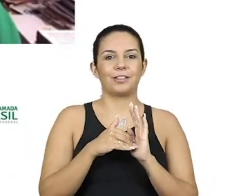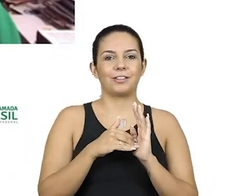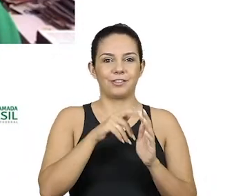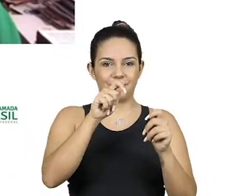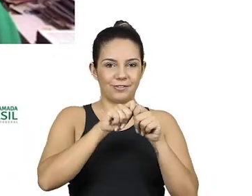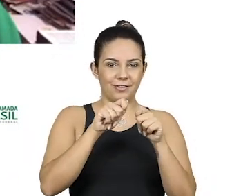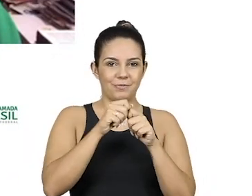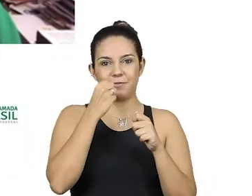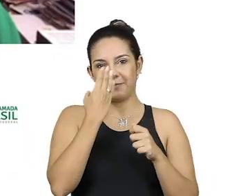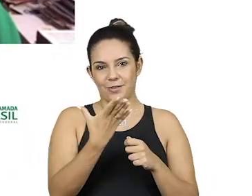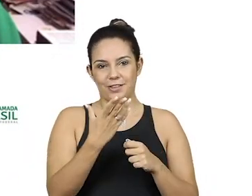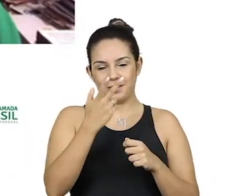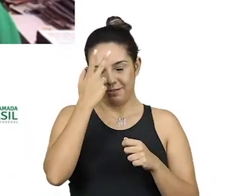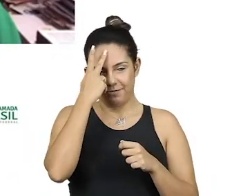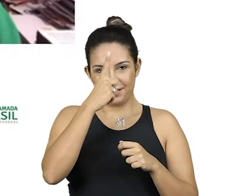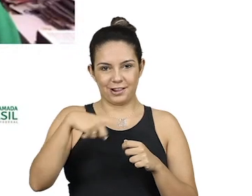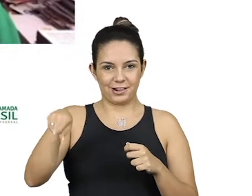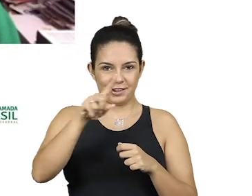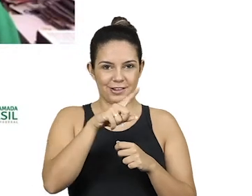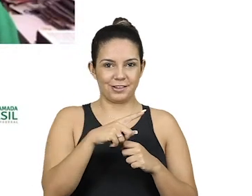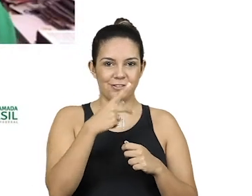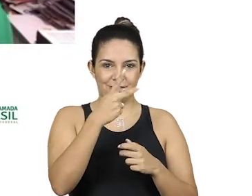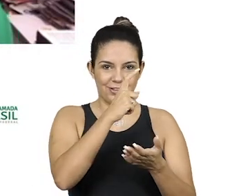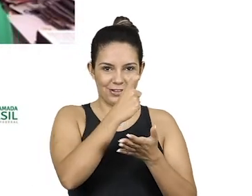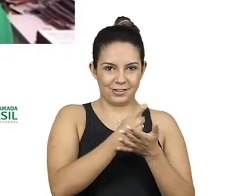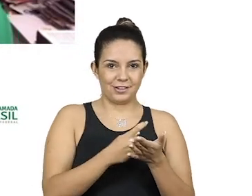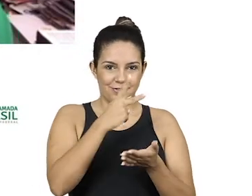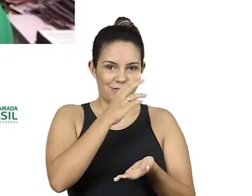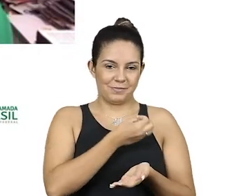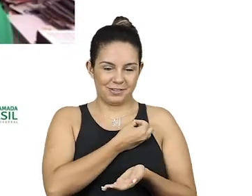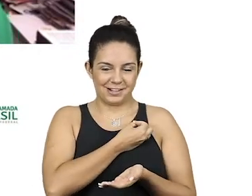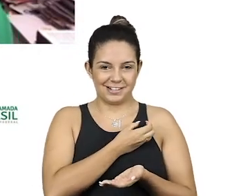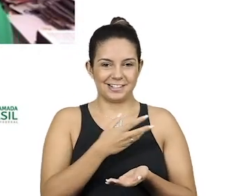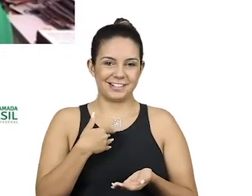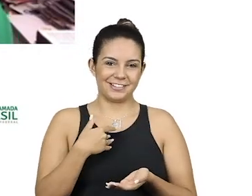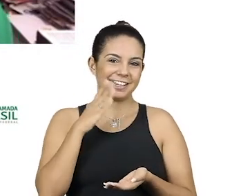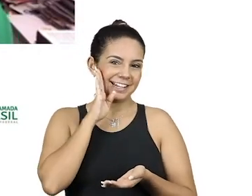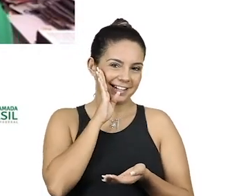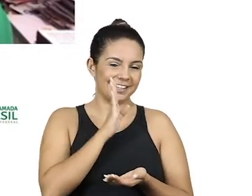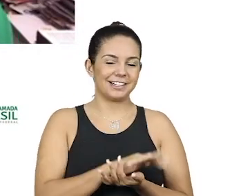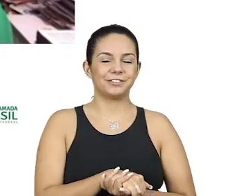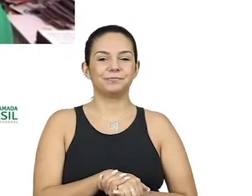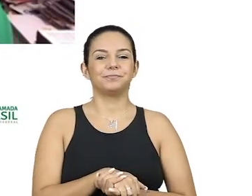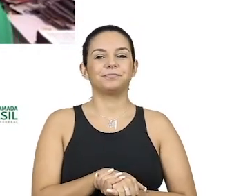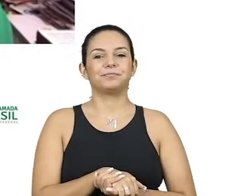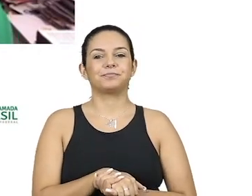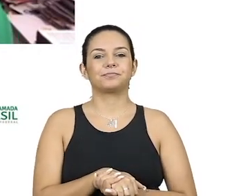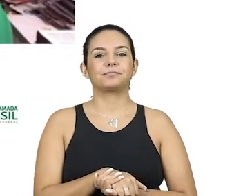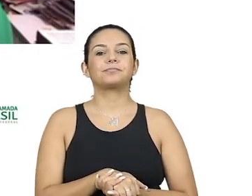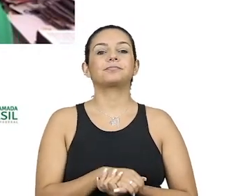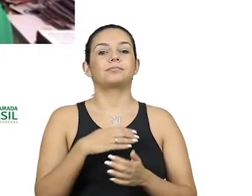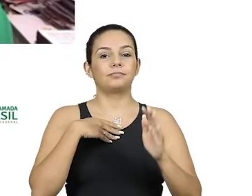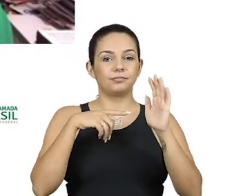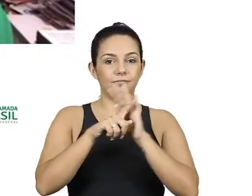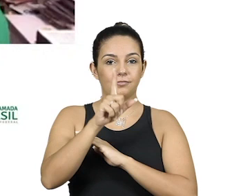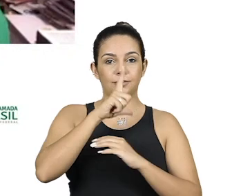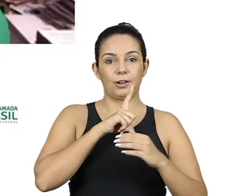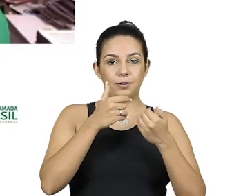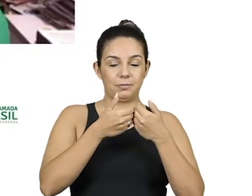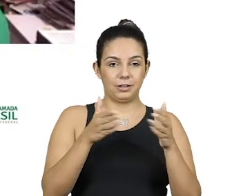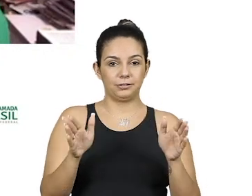você faz bem para eles com seu texto e sua presença, minha querida. Olha, Marina, tenho